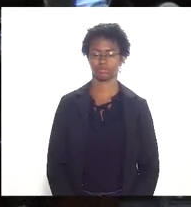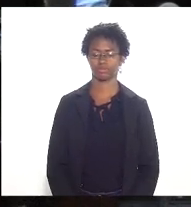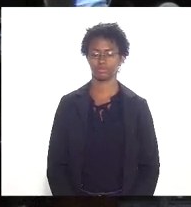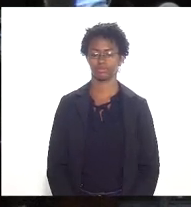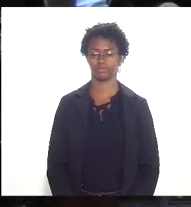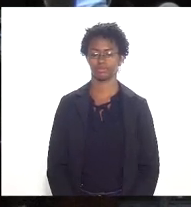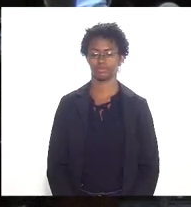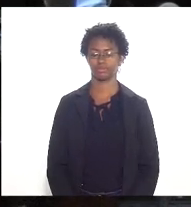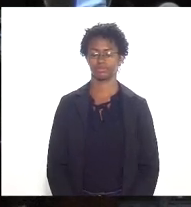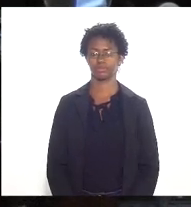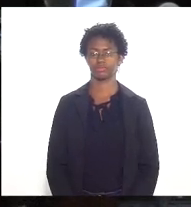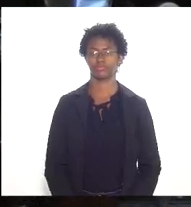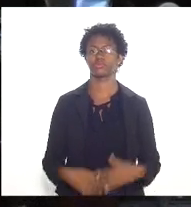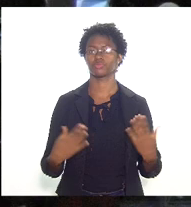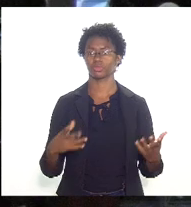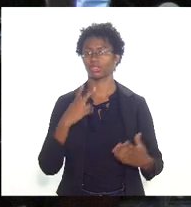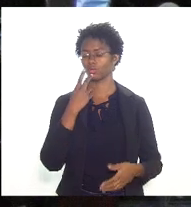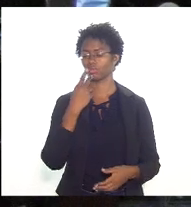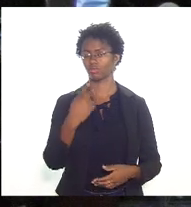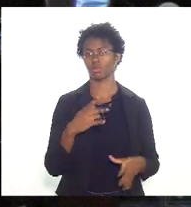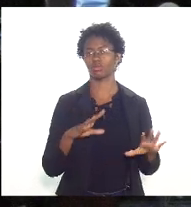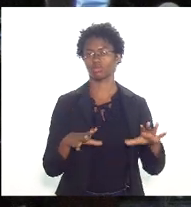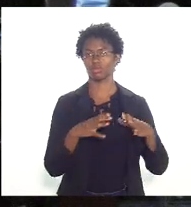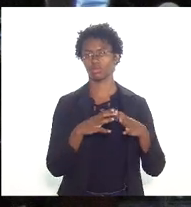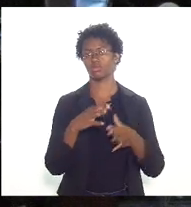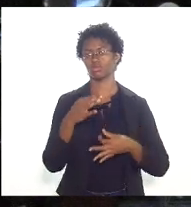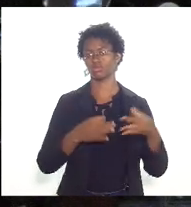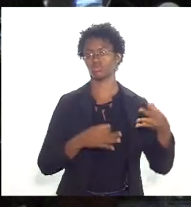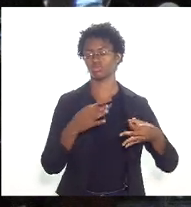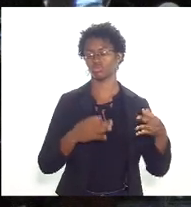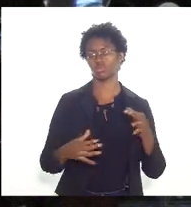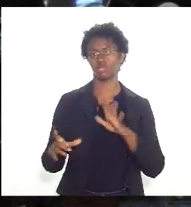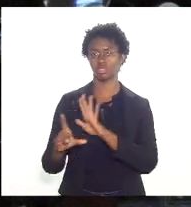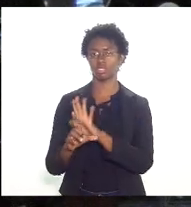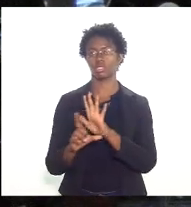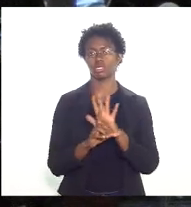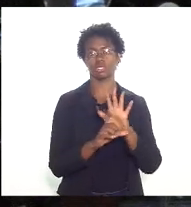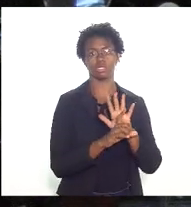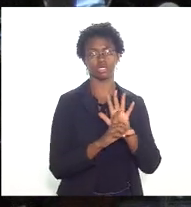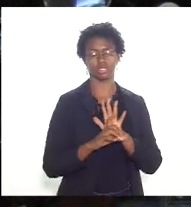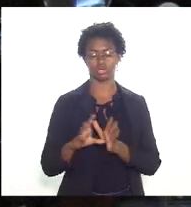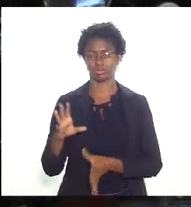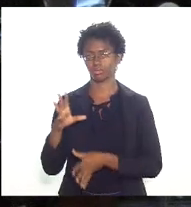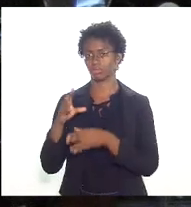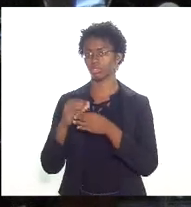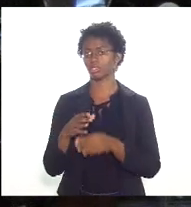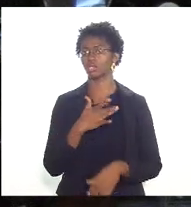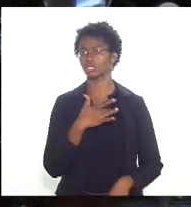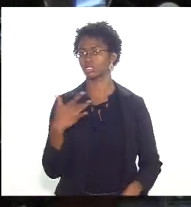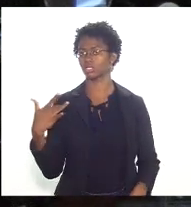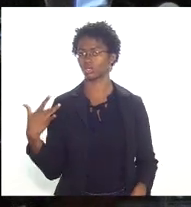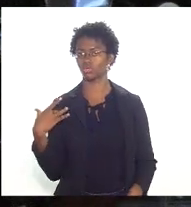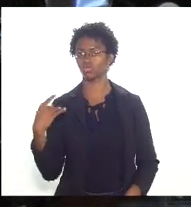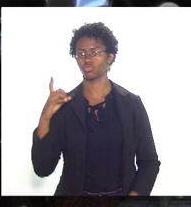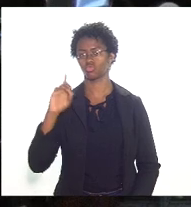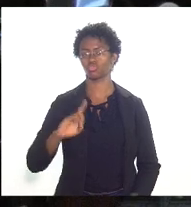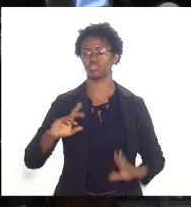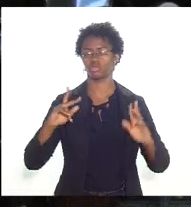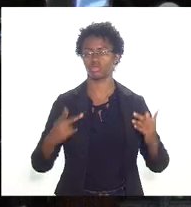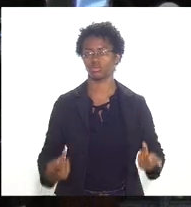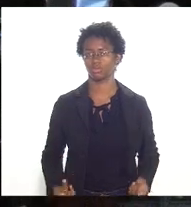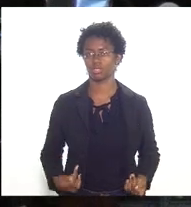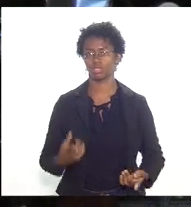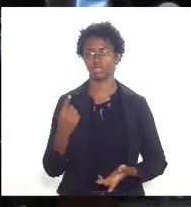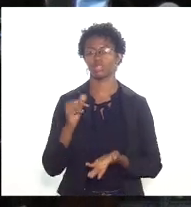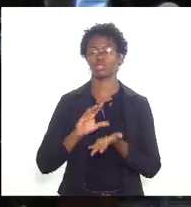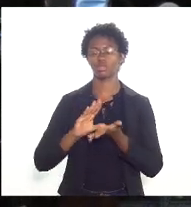de pareceres das comissões condição Justiça legislação condicional complementary código de saúde defesa dos Direitos Humanos cidadania e